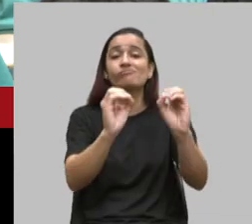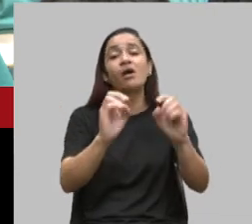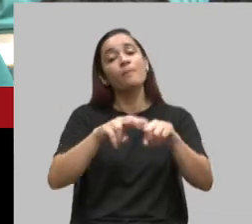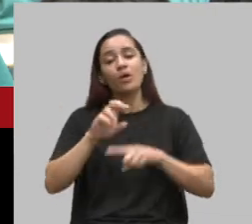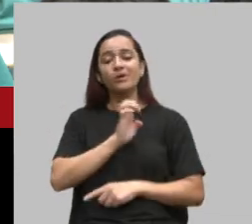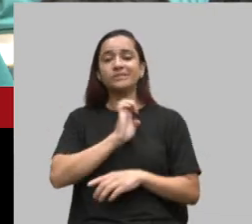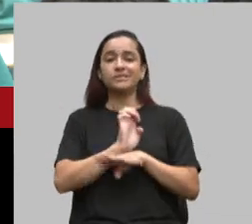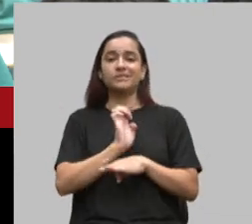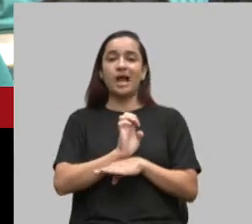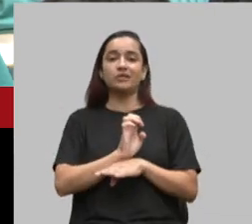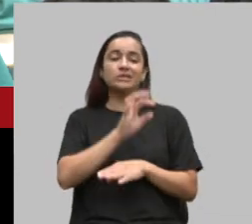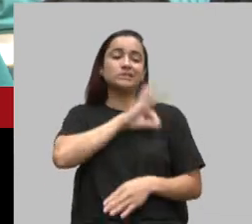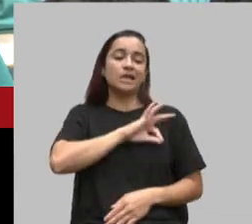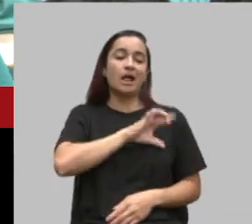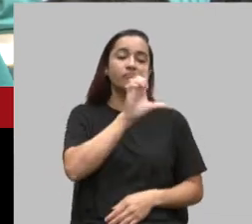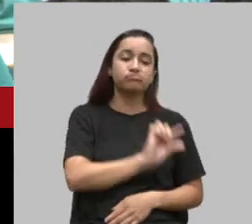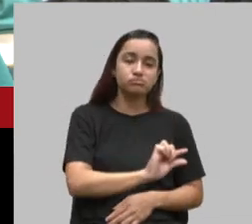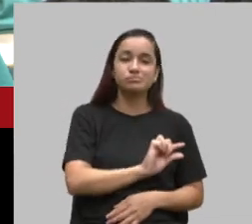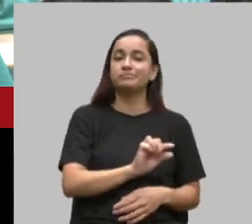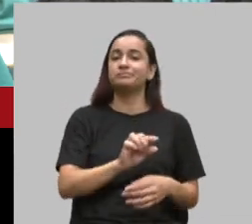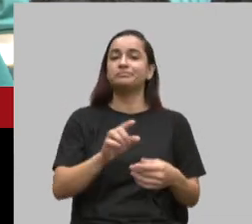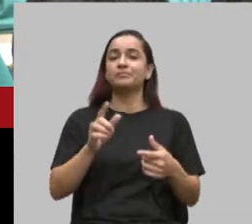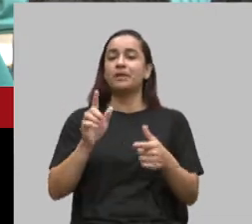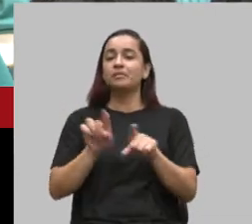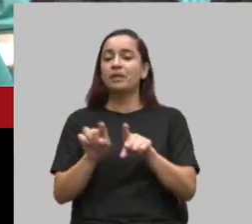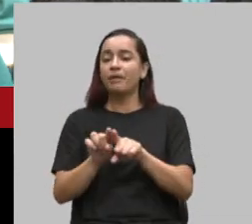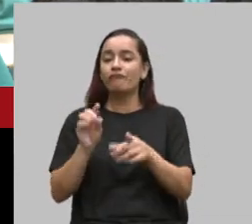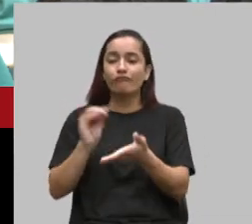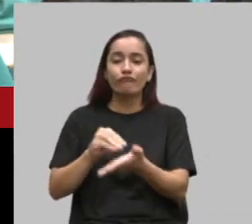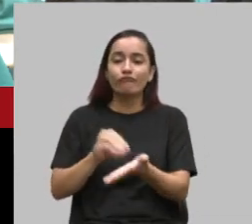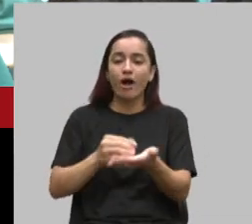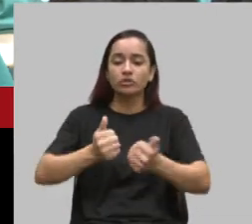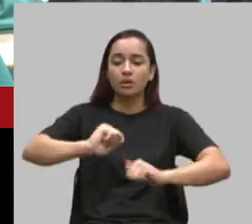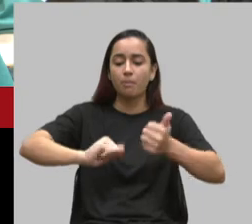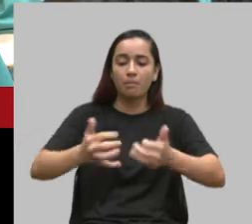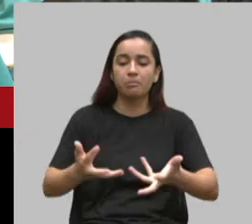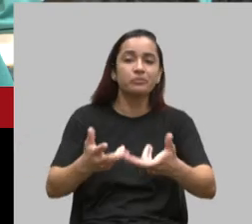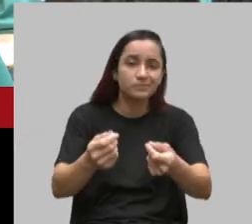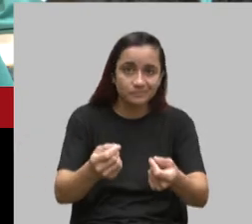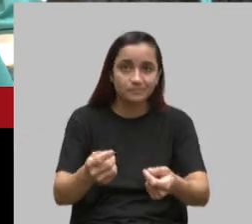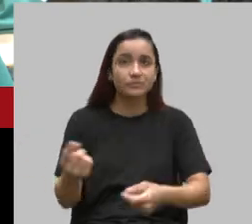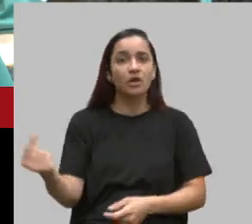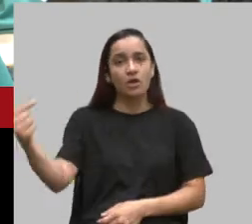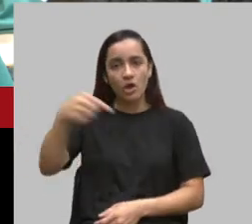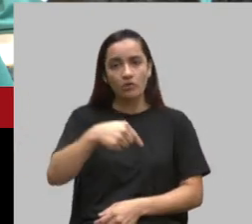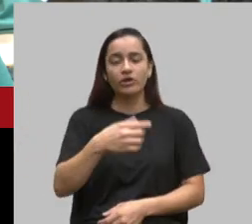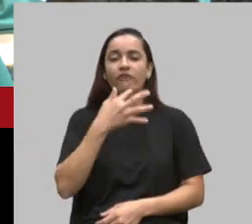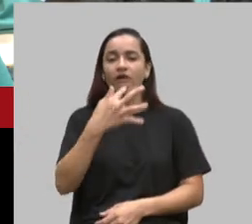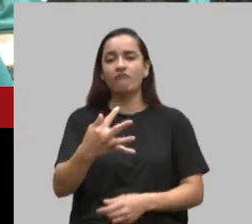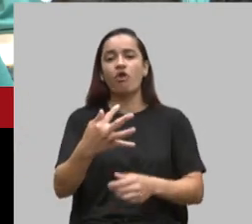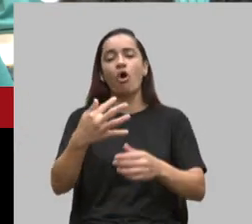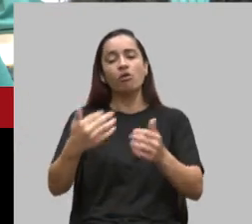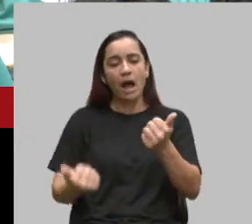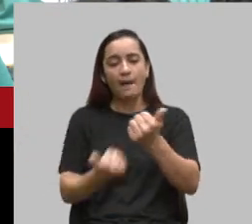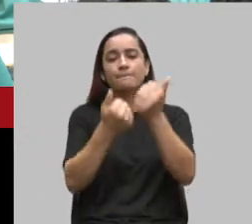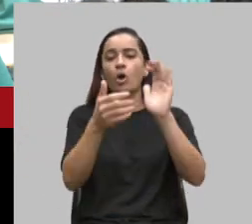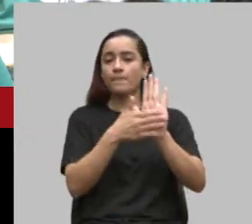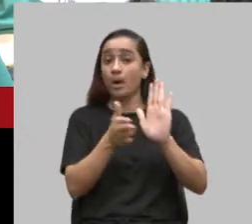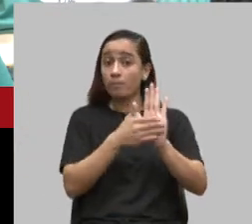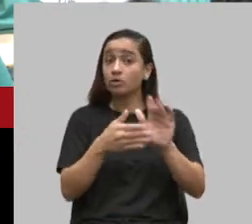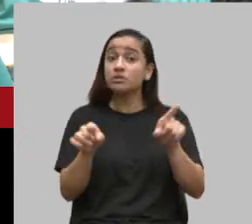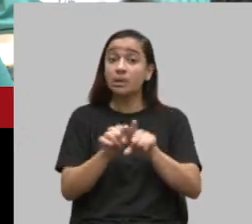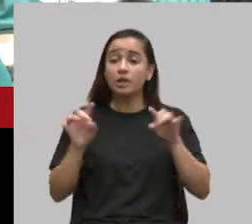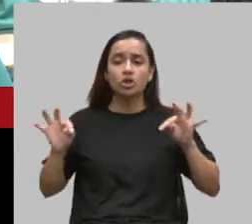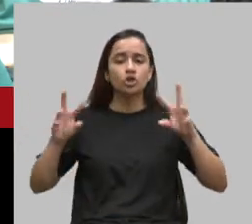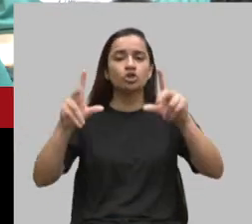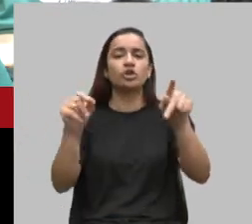baixo salário tanto pela falta de qualificação dele então venho aqui em favor dessa proposta e em favor de todos os professores do nosso Estado